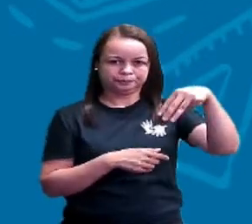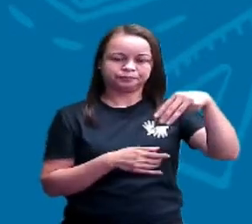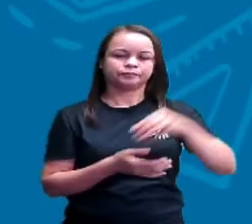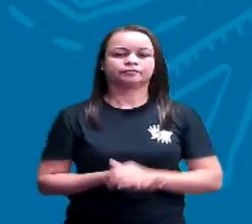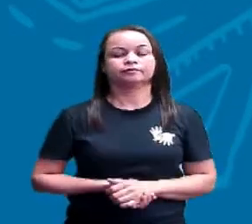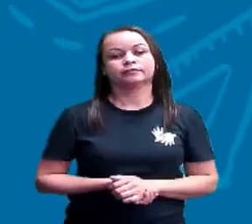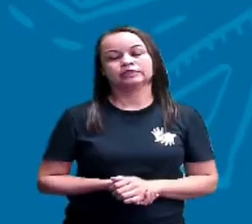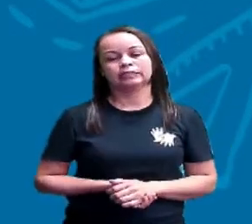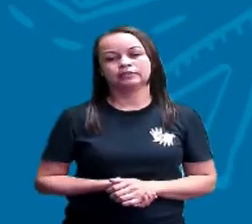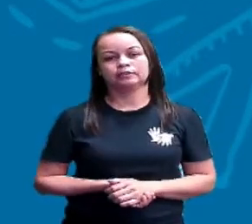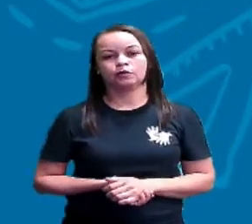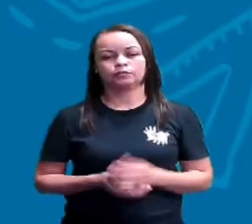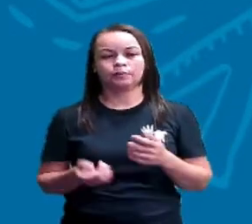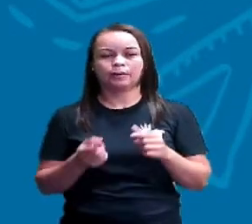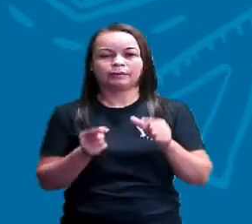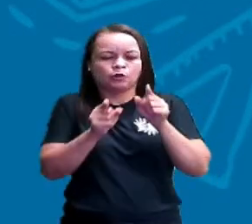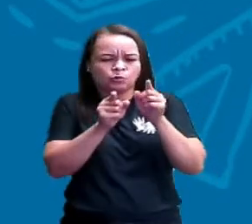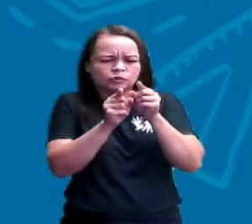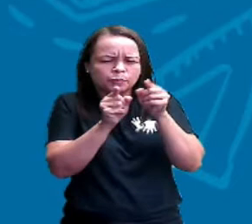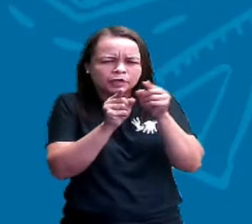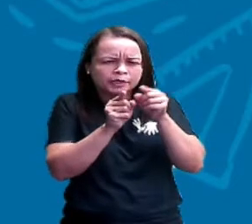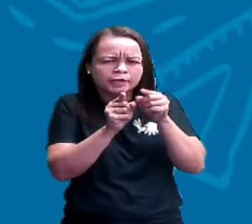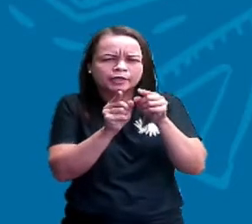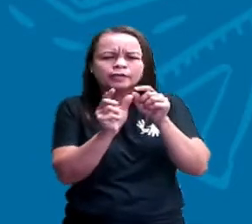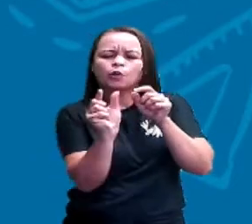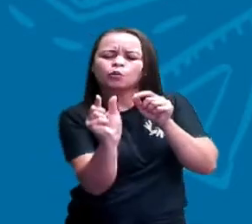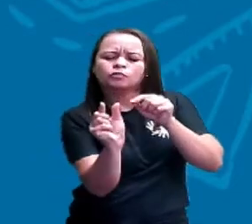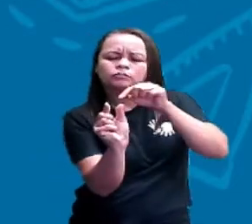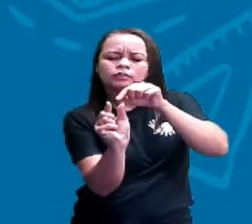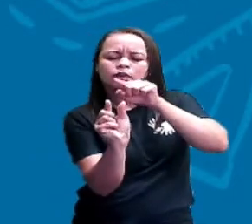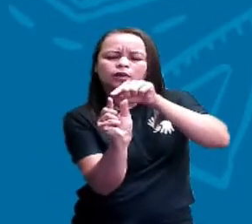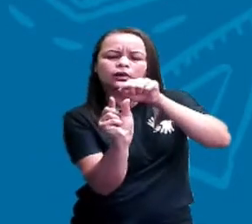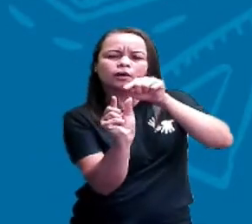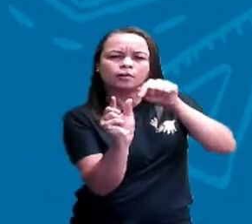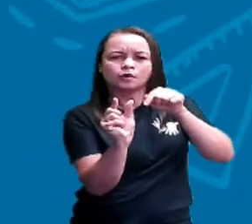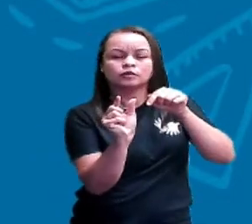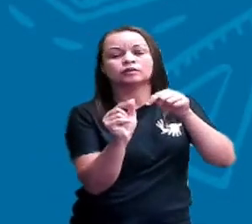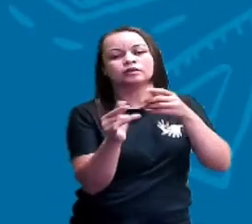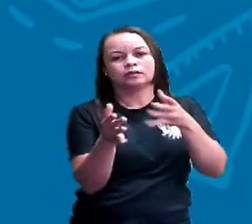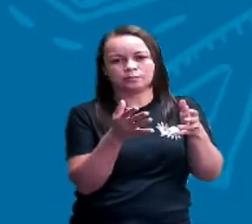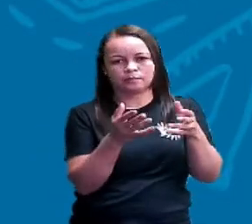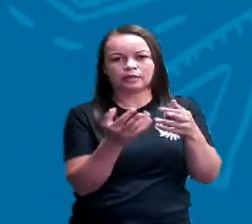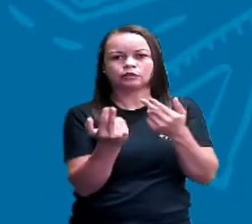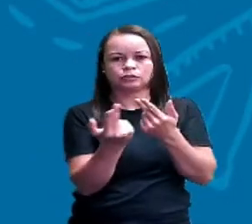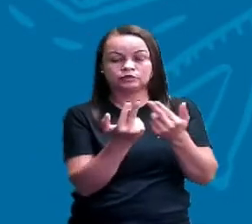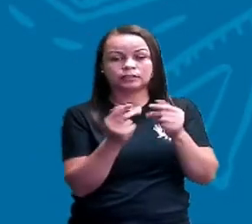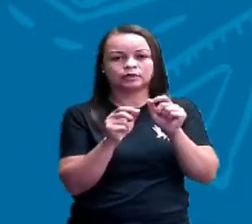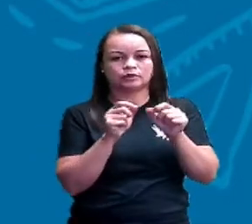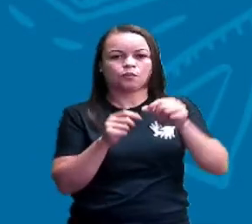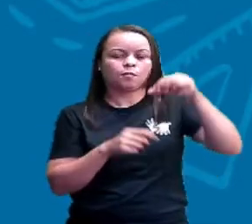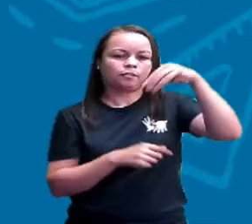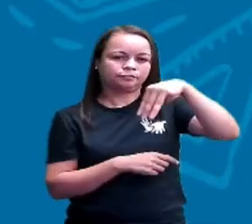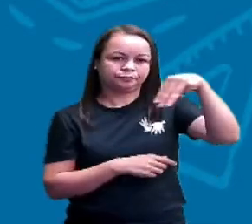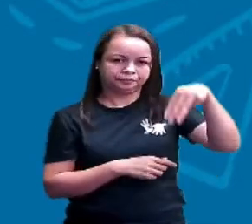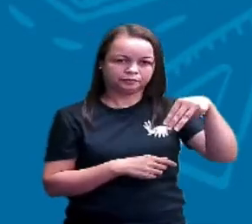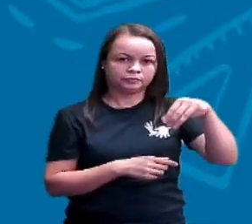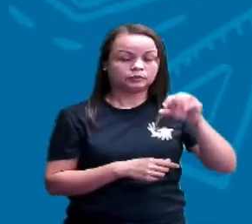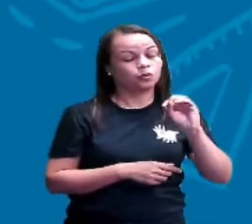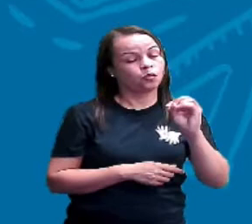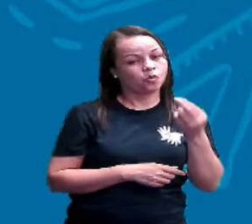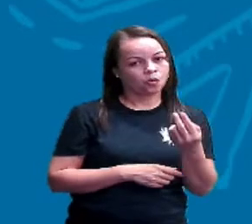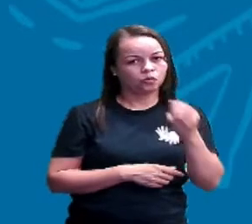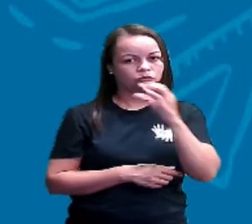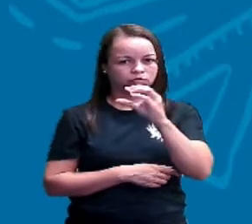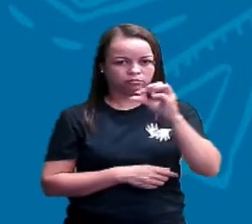para medir coisas pequenas, a gente usa a unidade de medida padronizada, milímetro ou